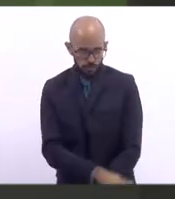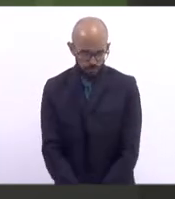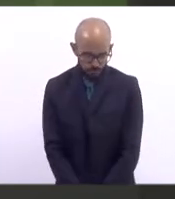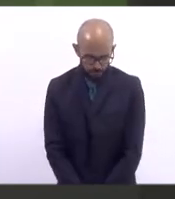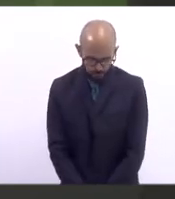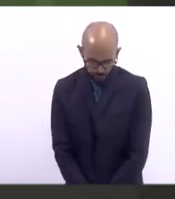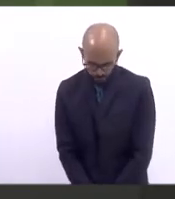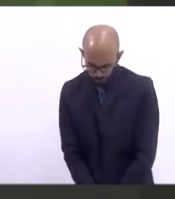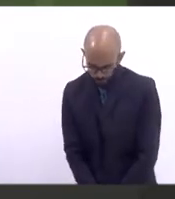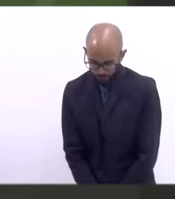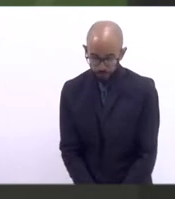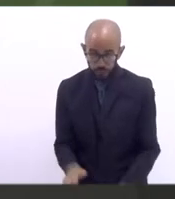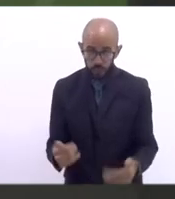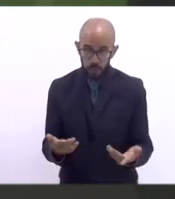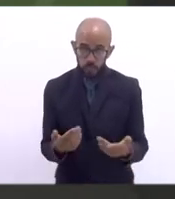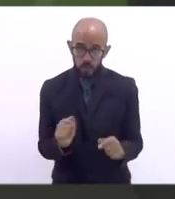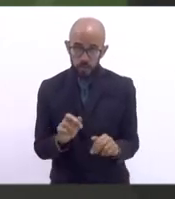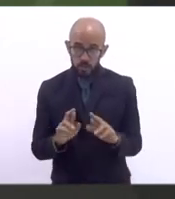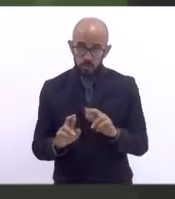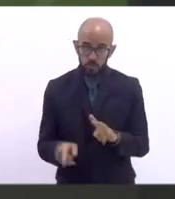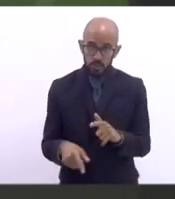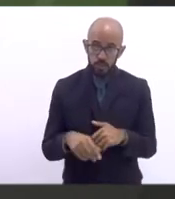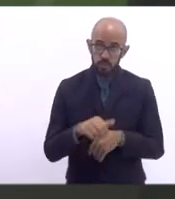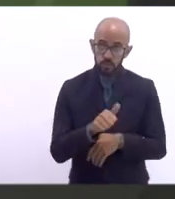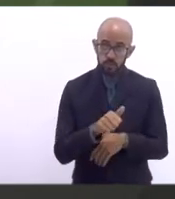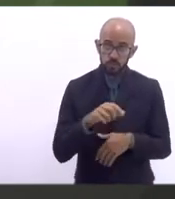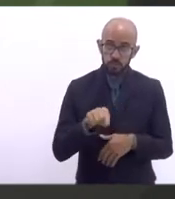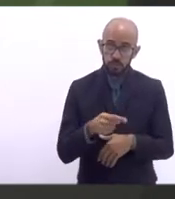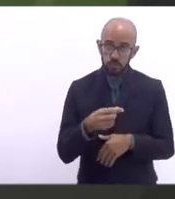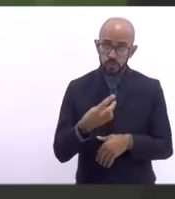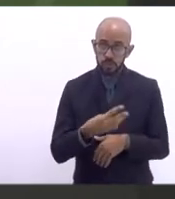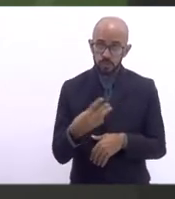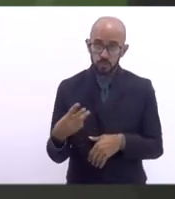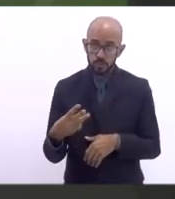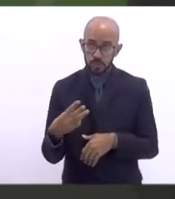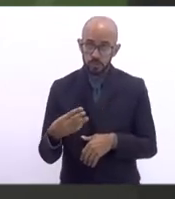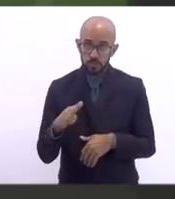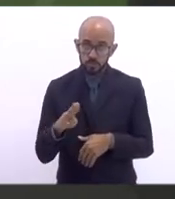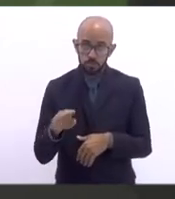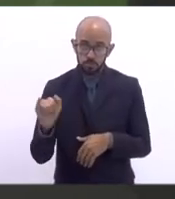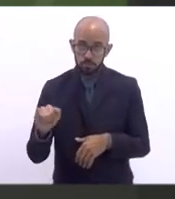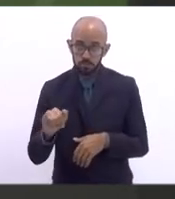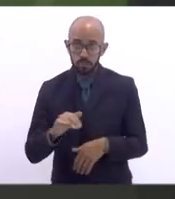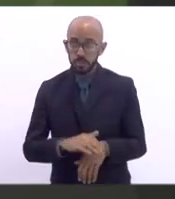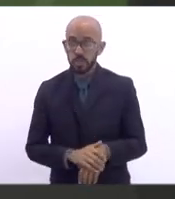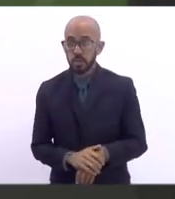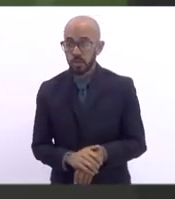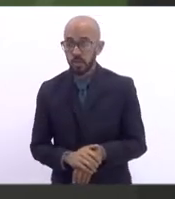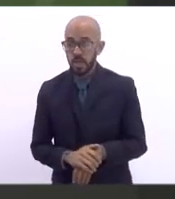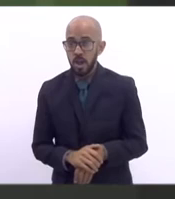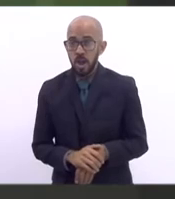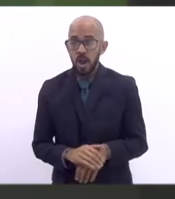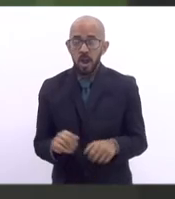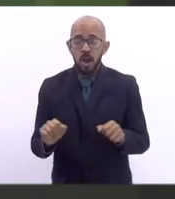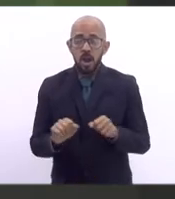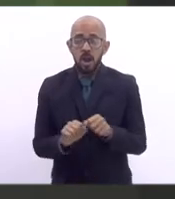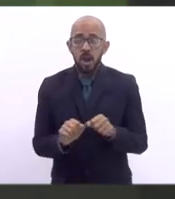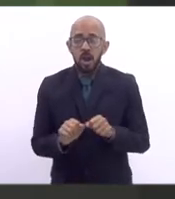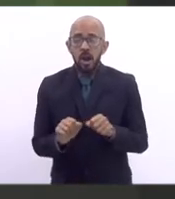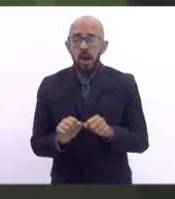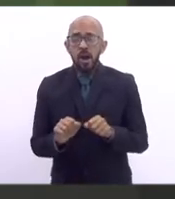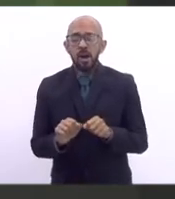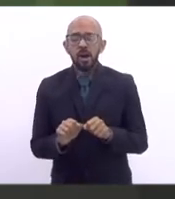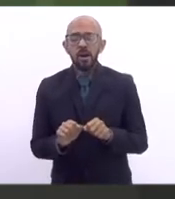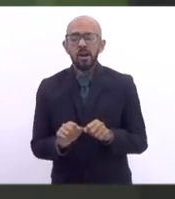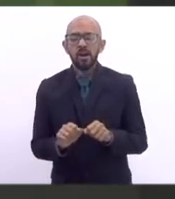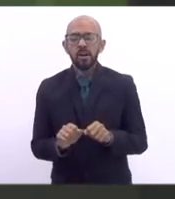essa diferença Primeiro Dia 1,33 B é foi feito